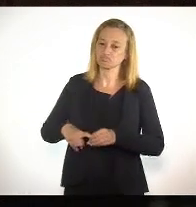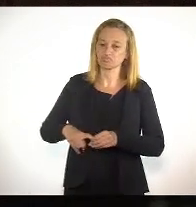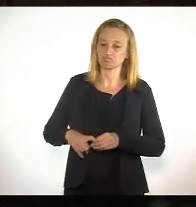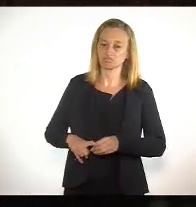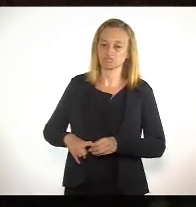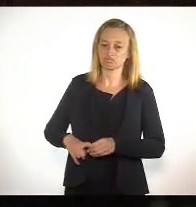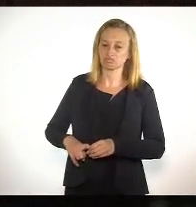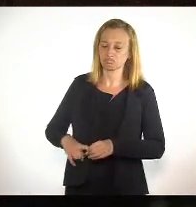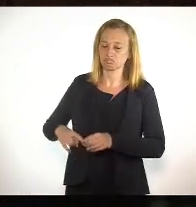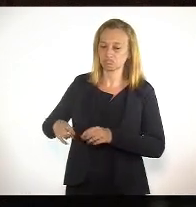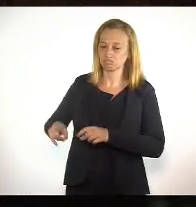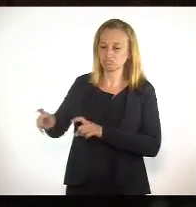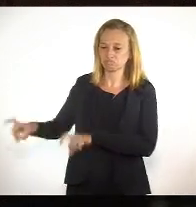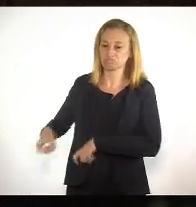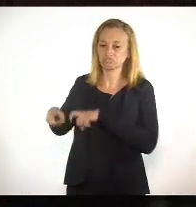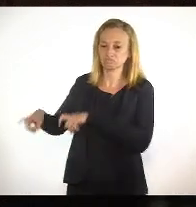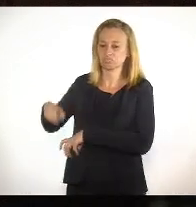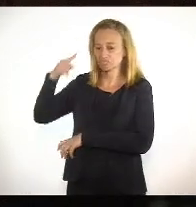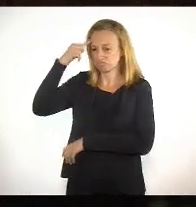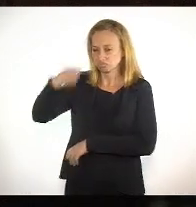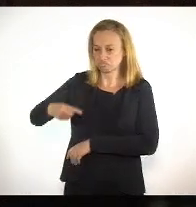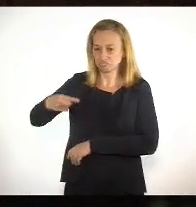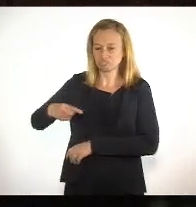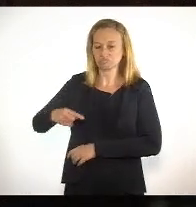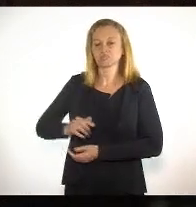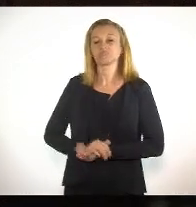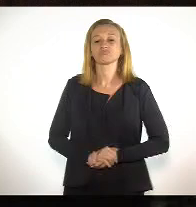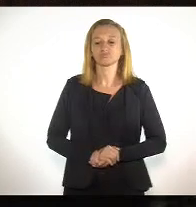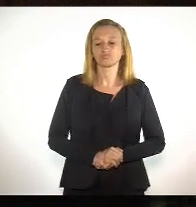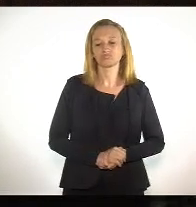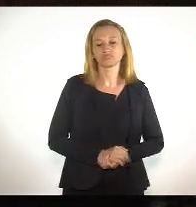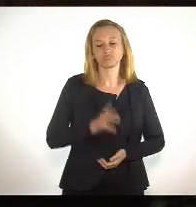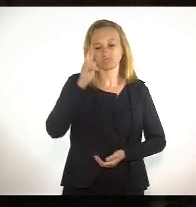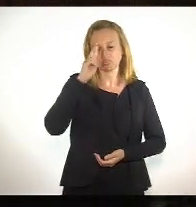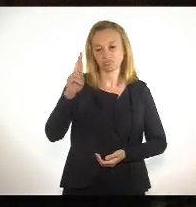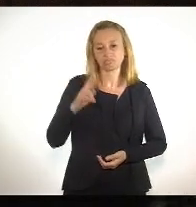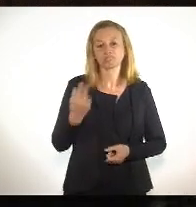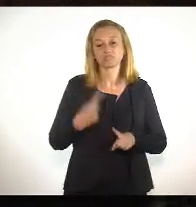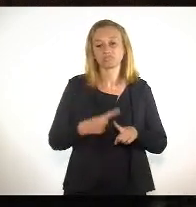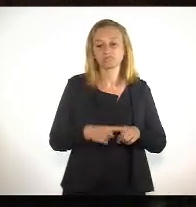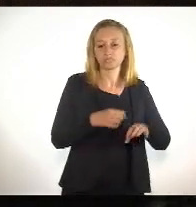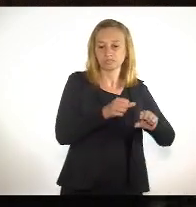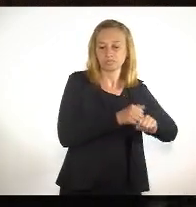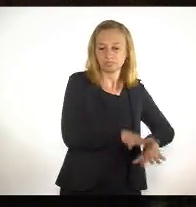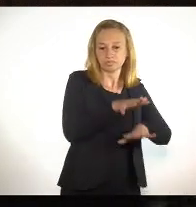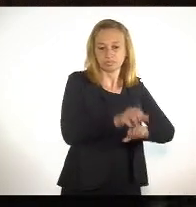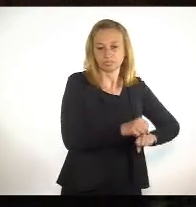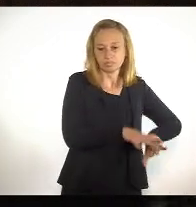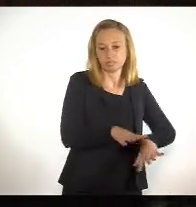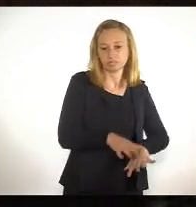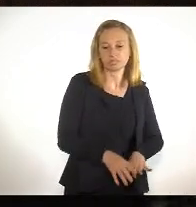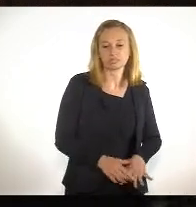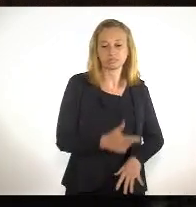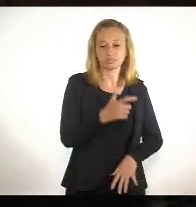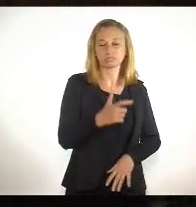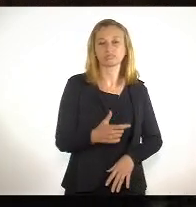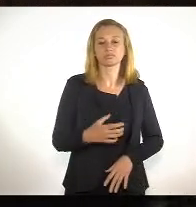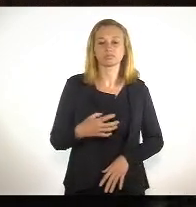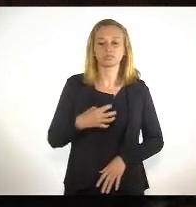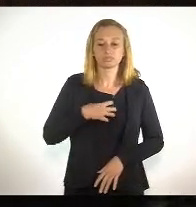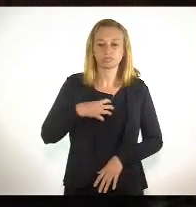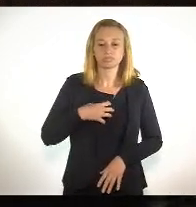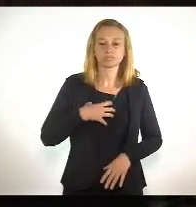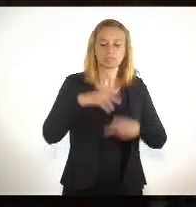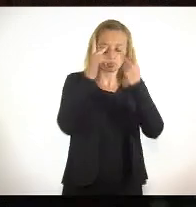voltar para o comando dos seus senhores, porque no Exército eles eram tratados como